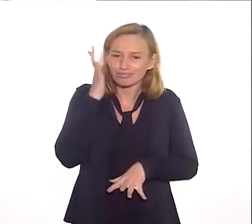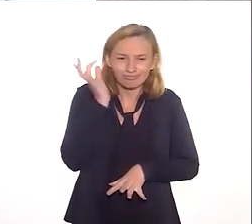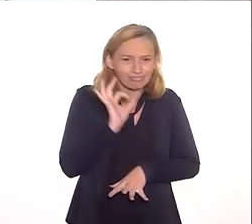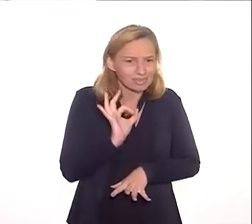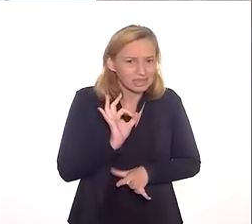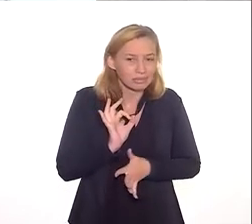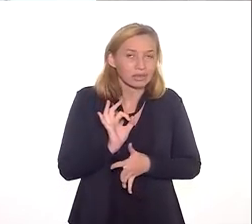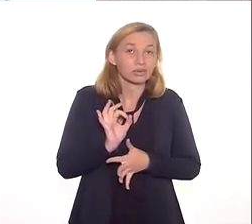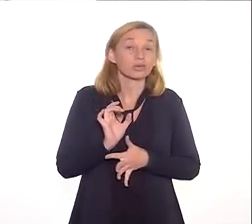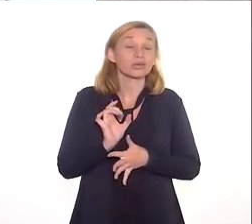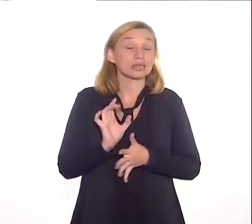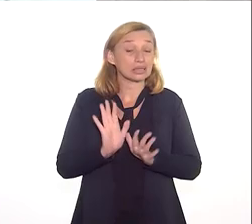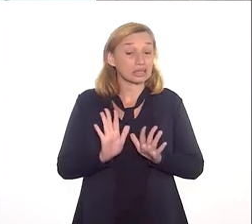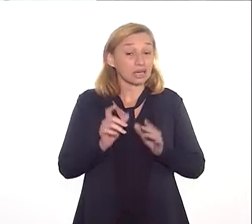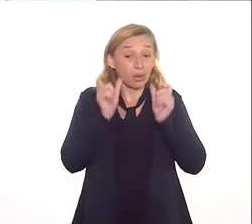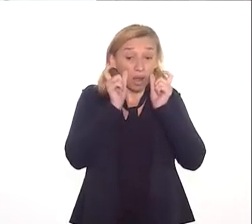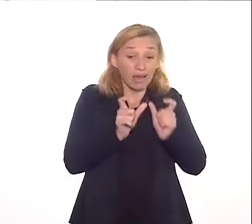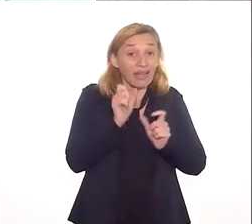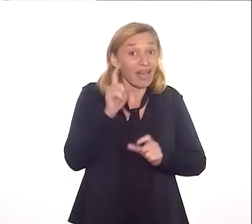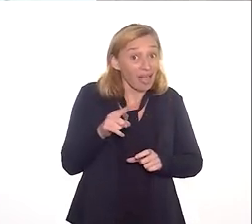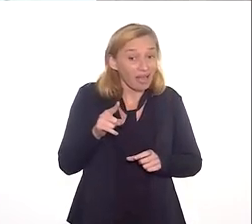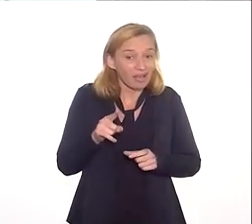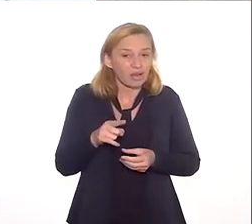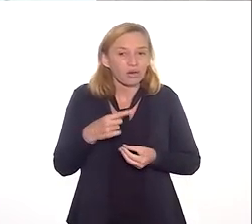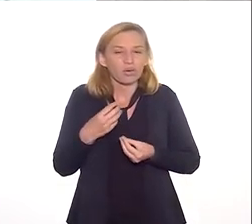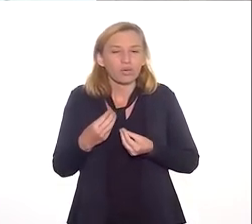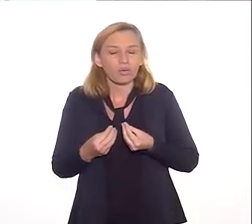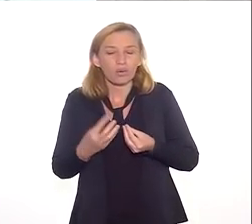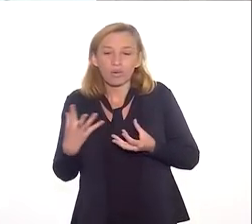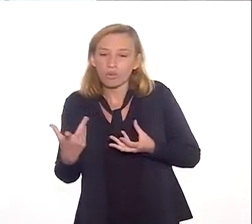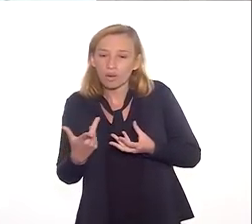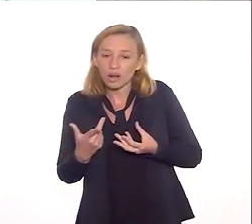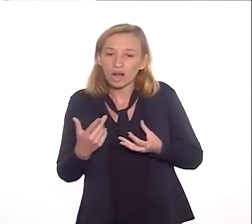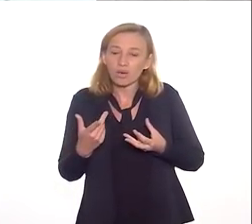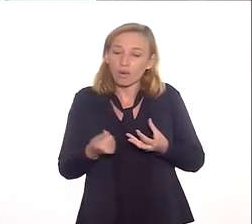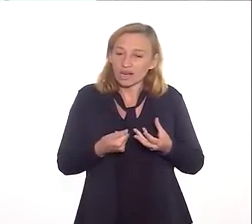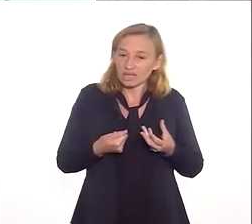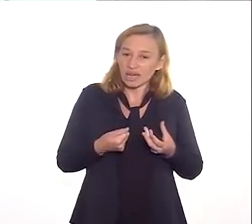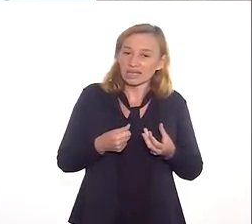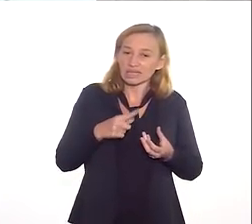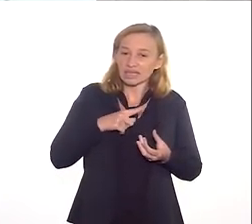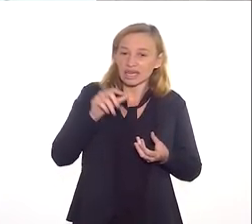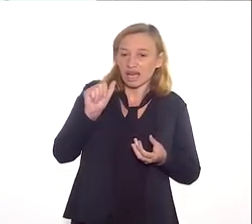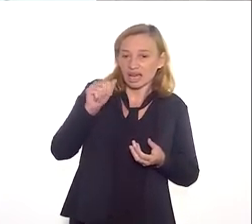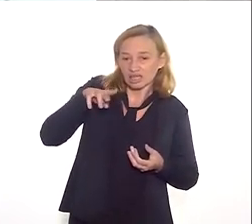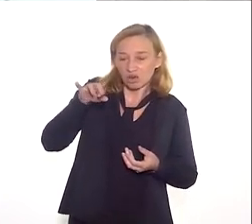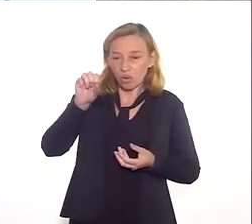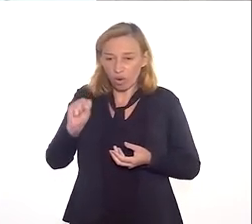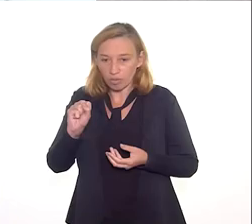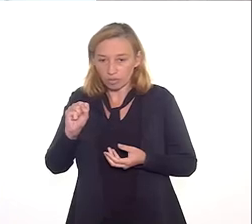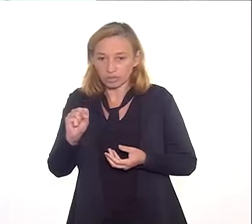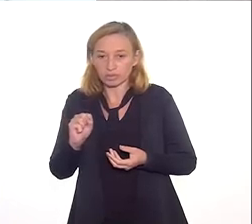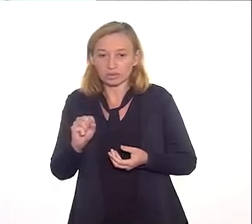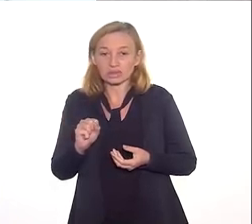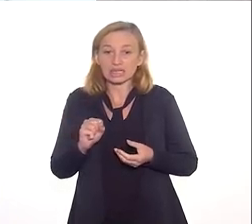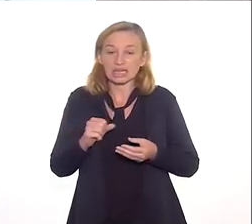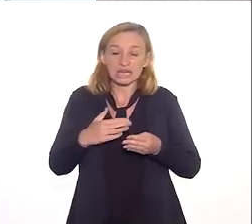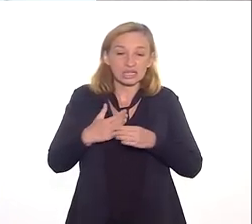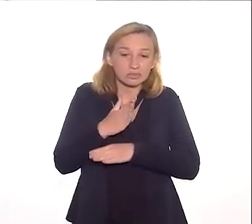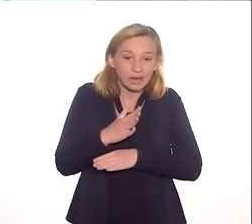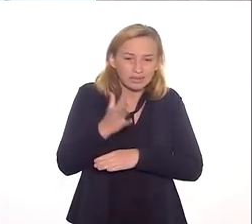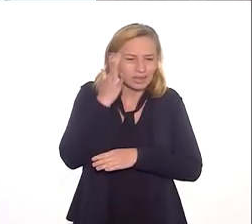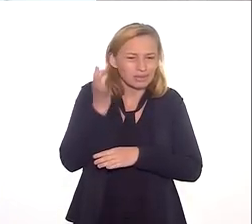que a gente não sabe, aí, que é a questão do alerta, é o quão eficazes esses anticorpos são. Então, eles